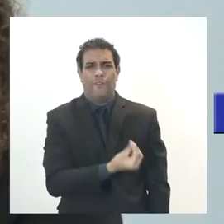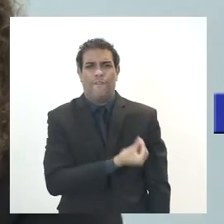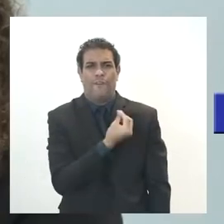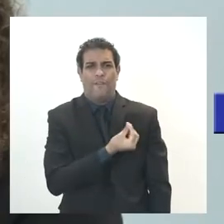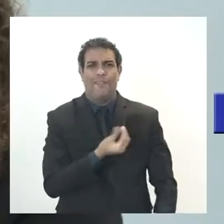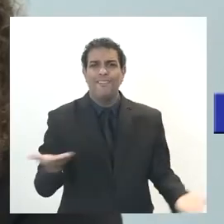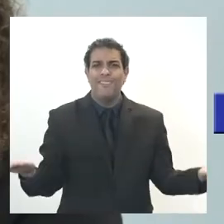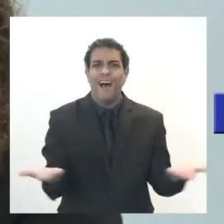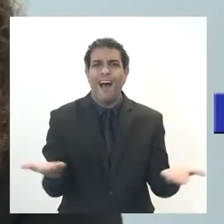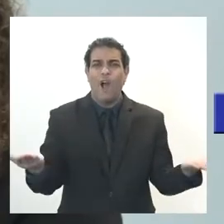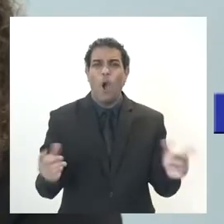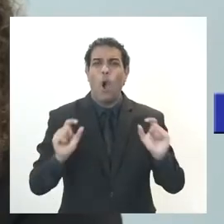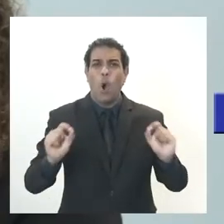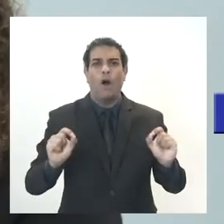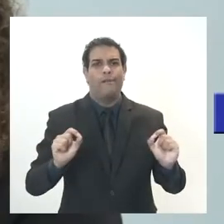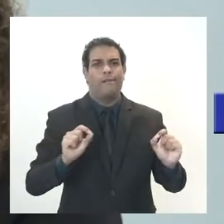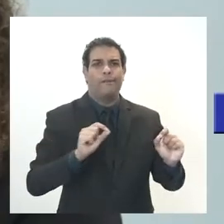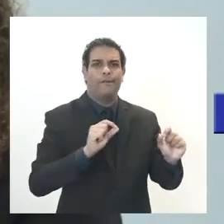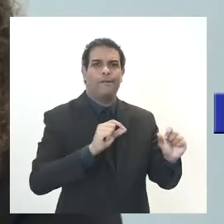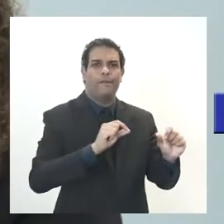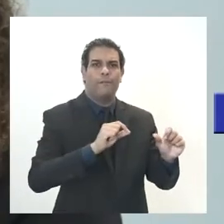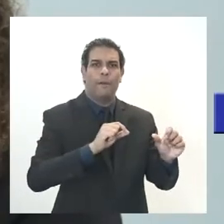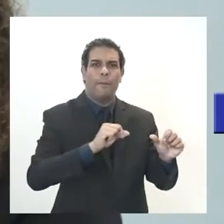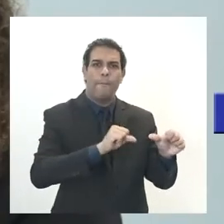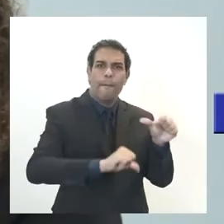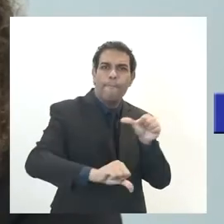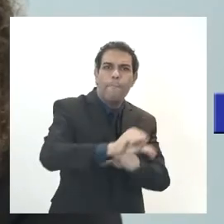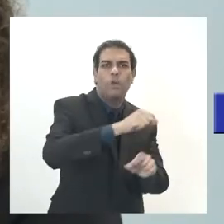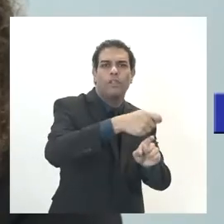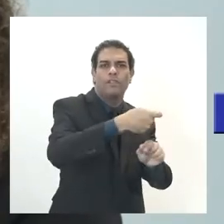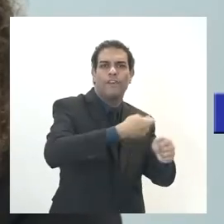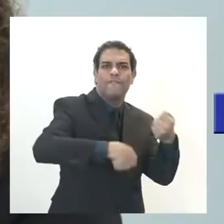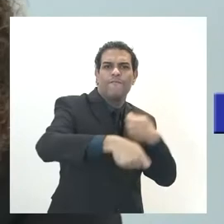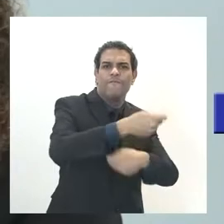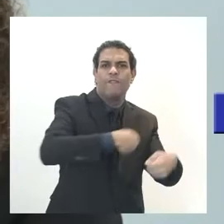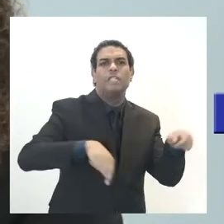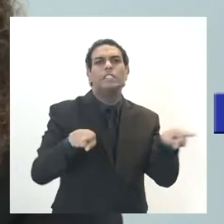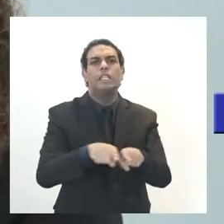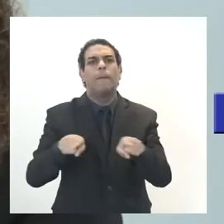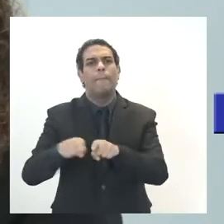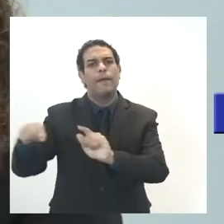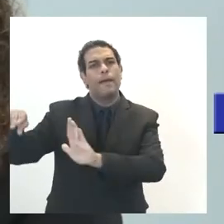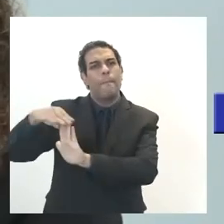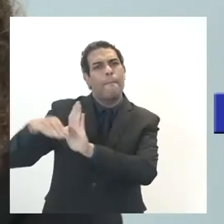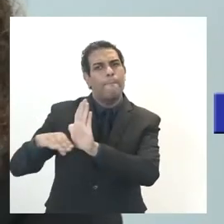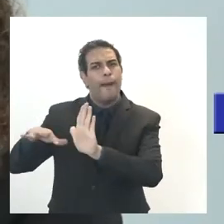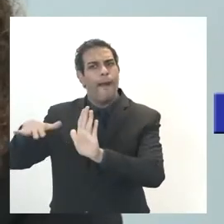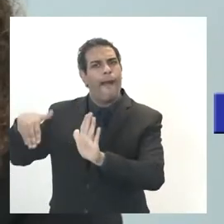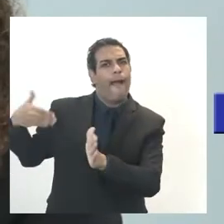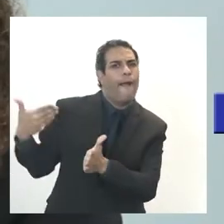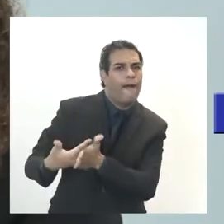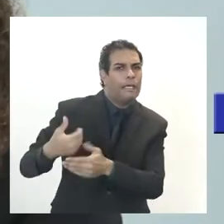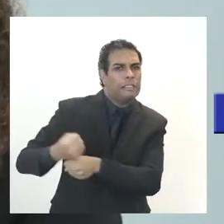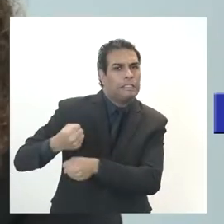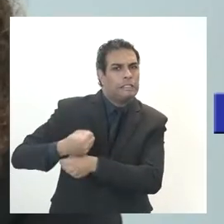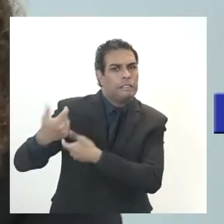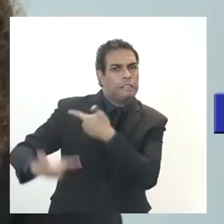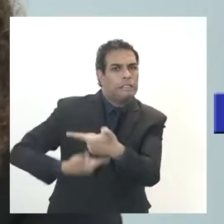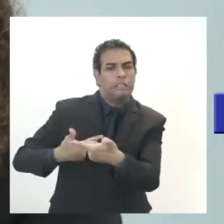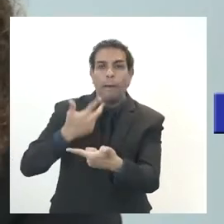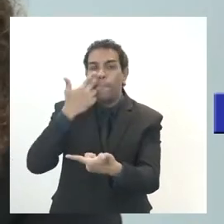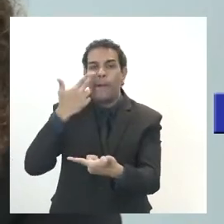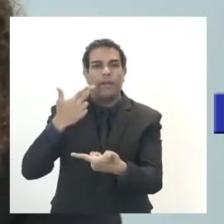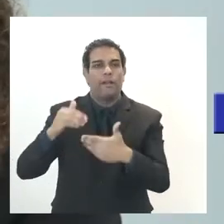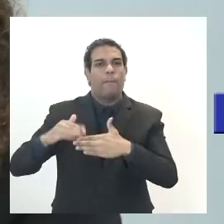a gente está enfrentando nesse momento com essa reforma administrativa e sobre agenda que está em curso no Brasil nos últimos anos e que se